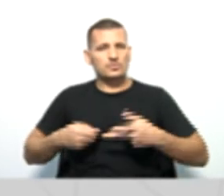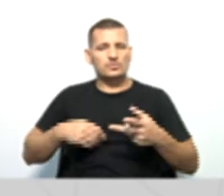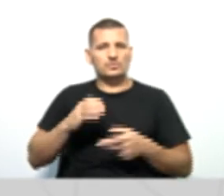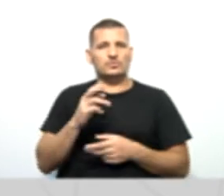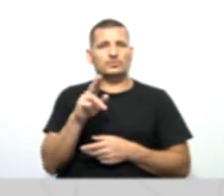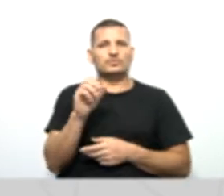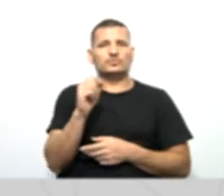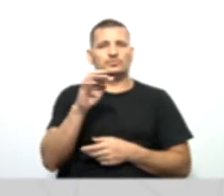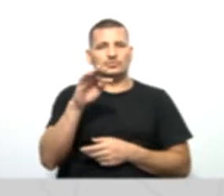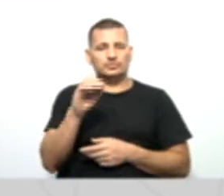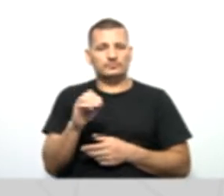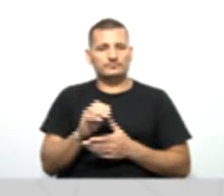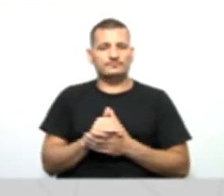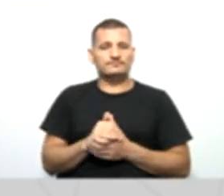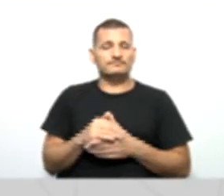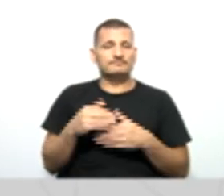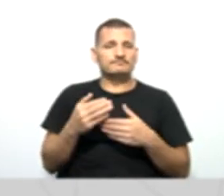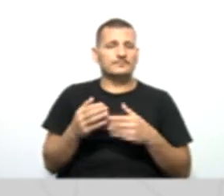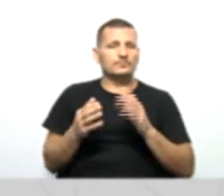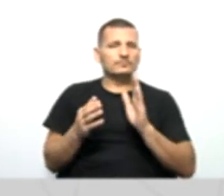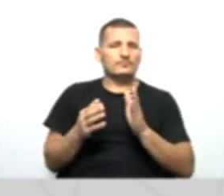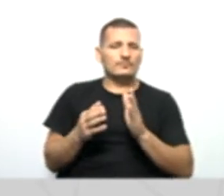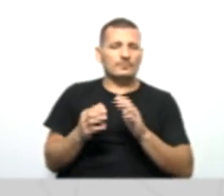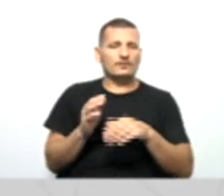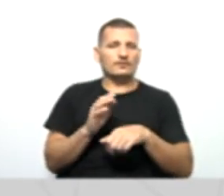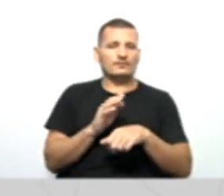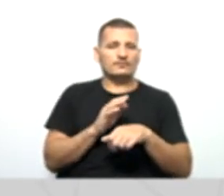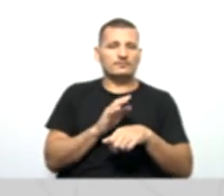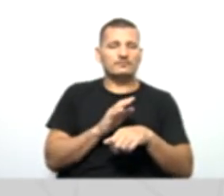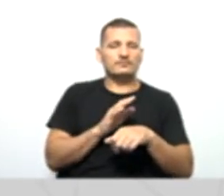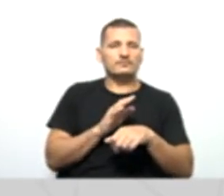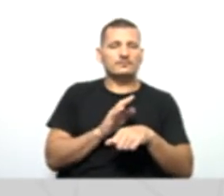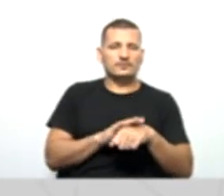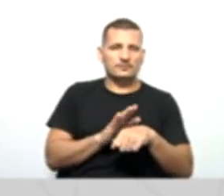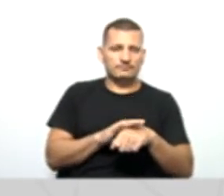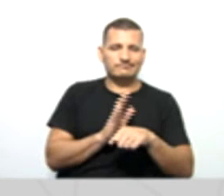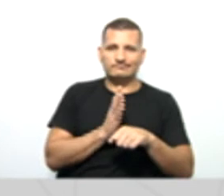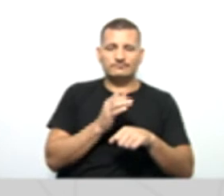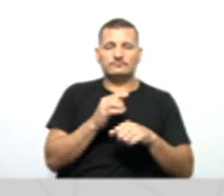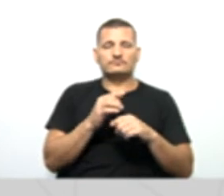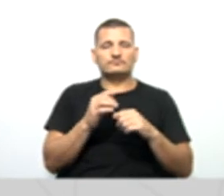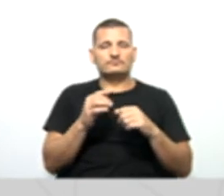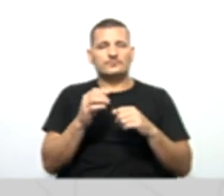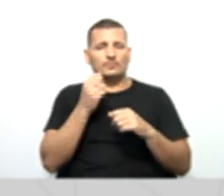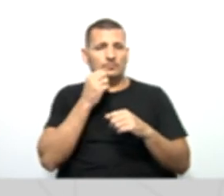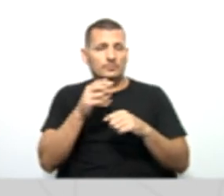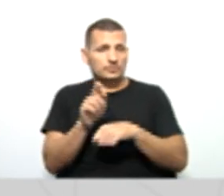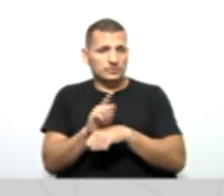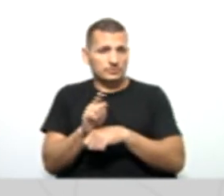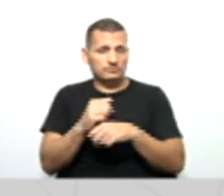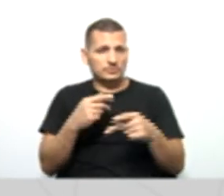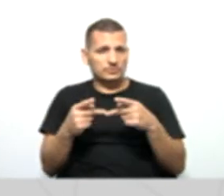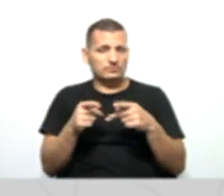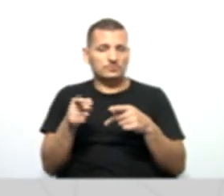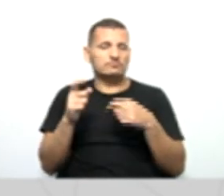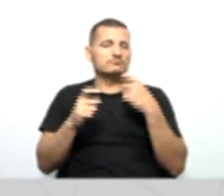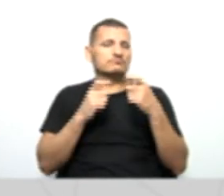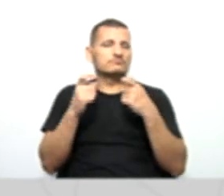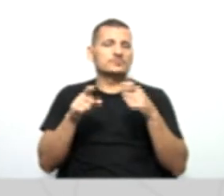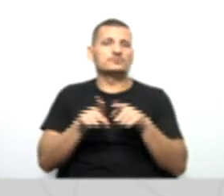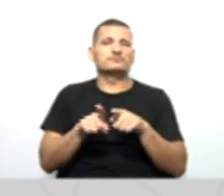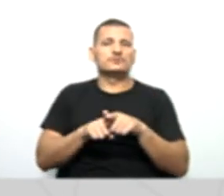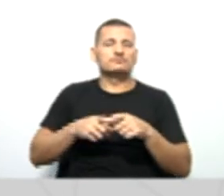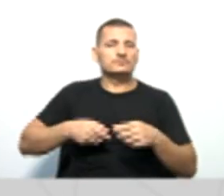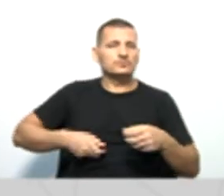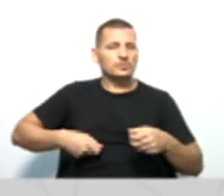a exemplo do que foi feito com o tempo, o bom gestor de projetos também se preocupará com os custos envolvidos para a realização de